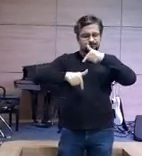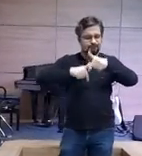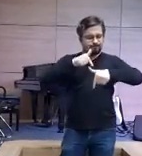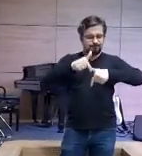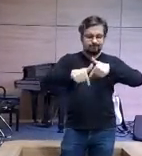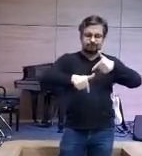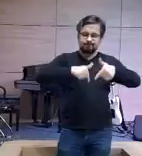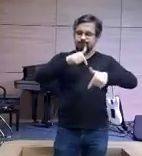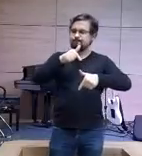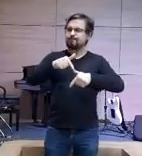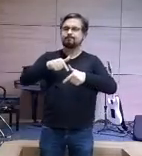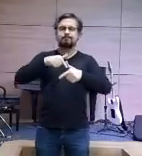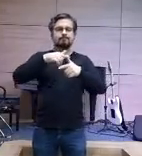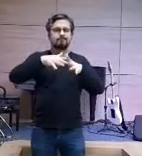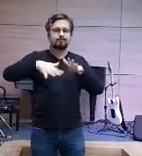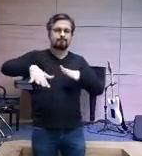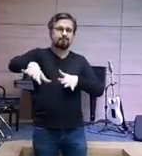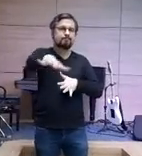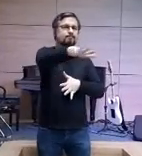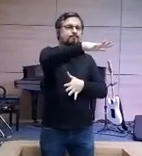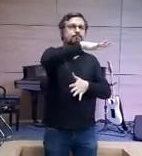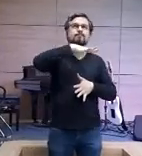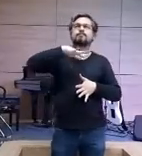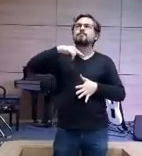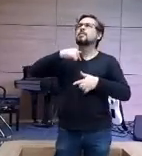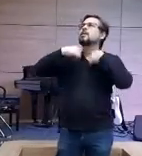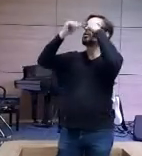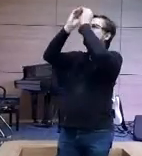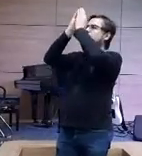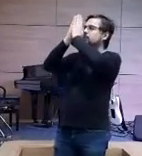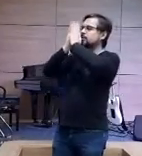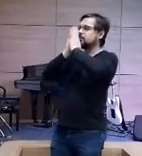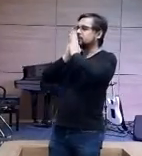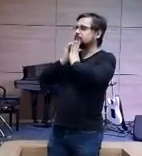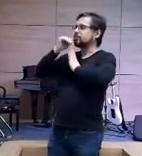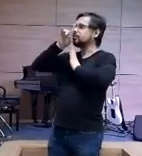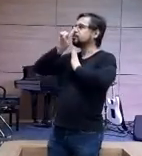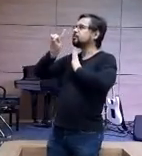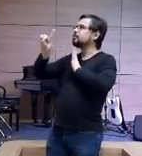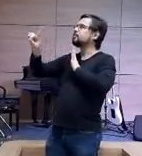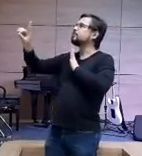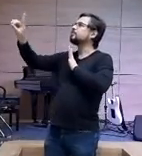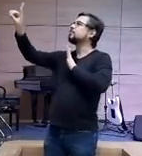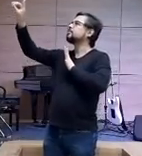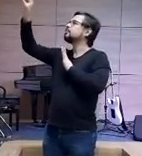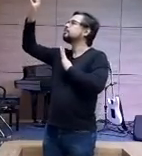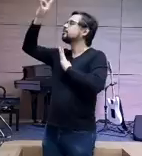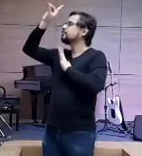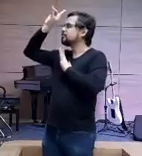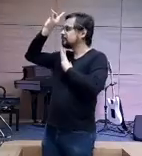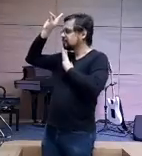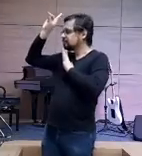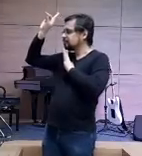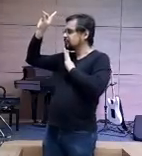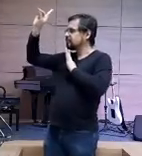o ator areia o trarei